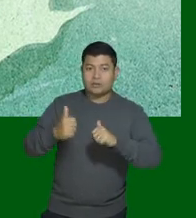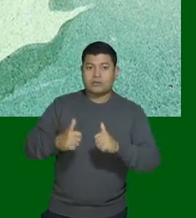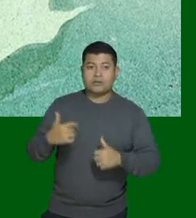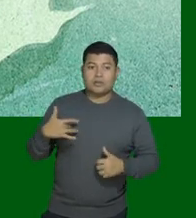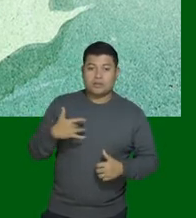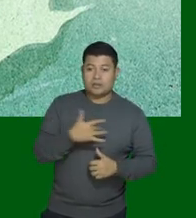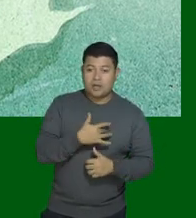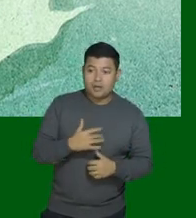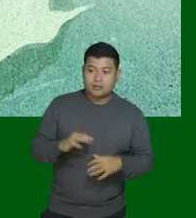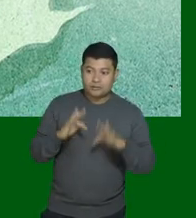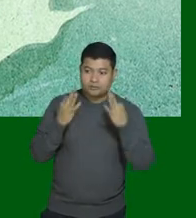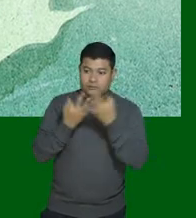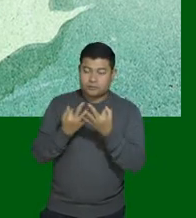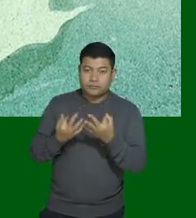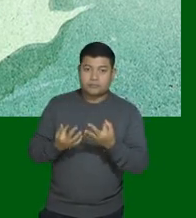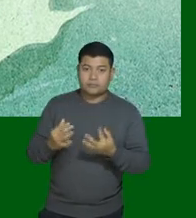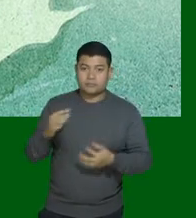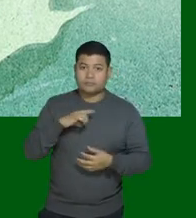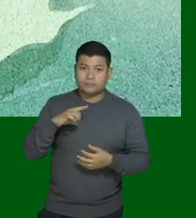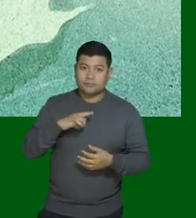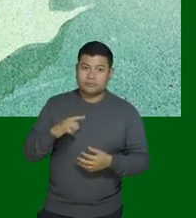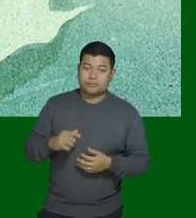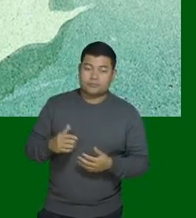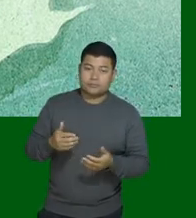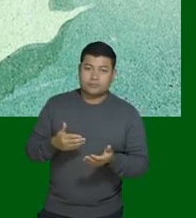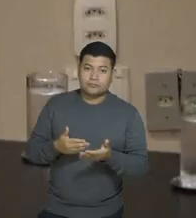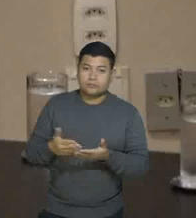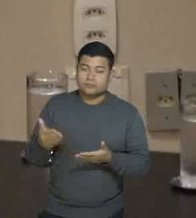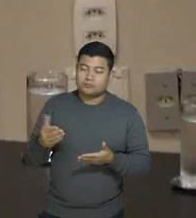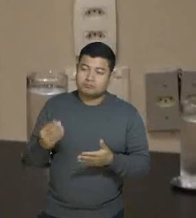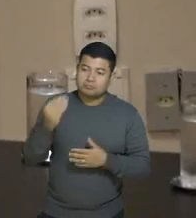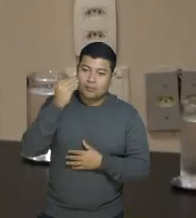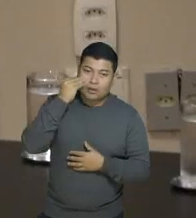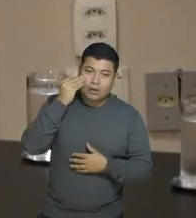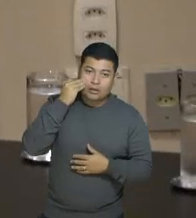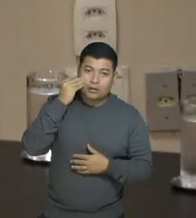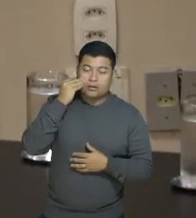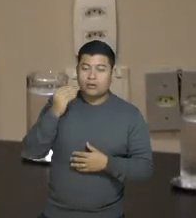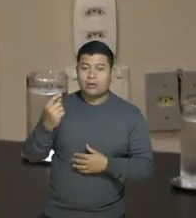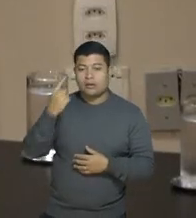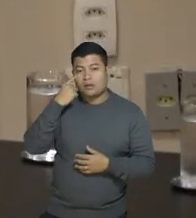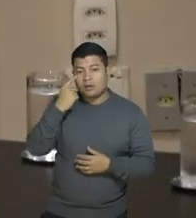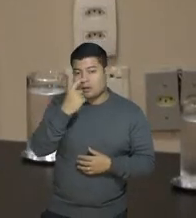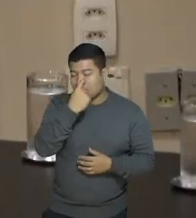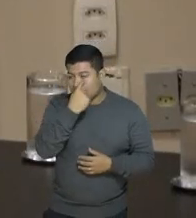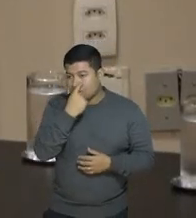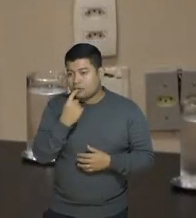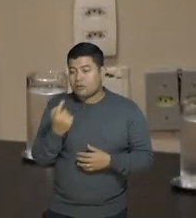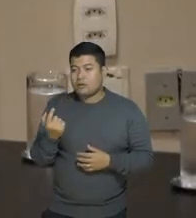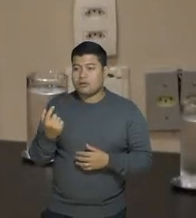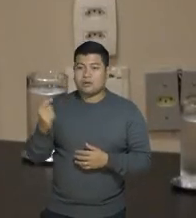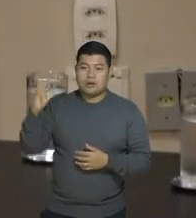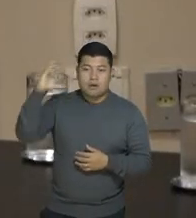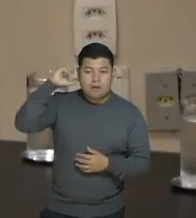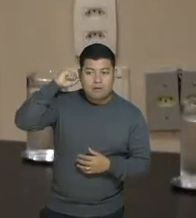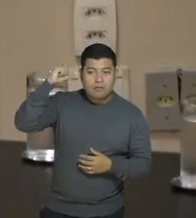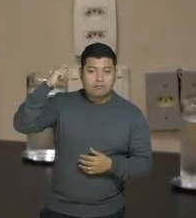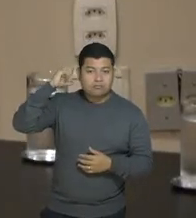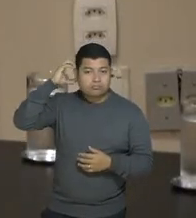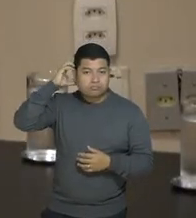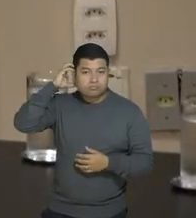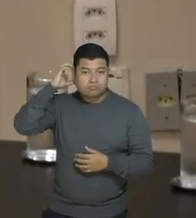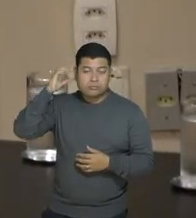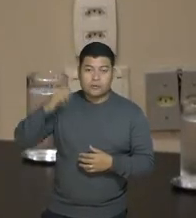família, onde são feitos inicialmente aqueles básicos, né? Oftalmologia, verifica a audição, verifica a